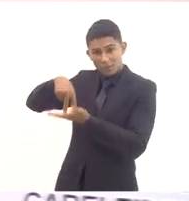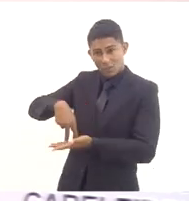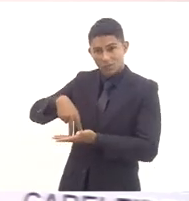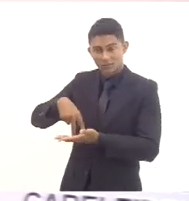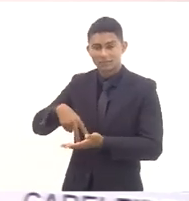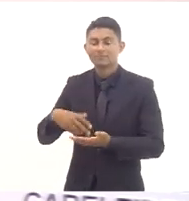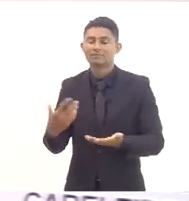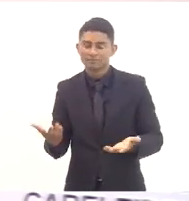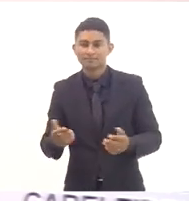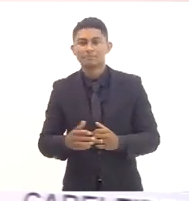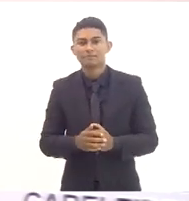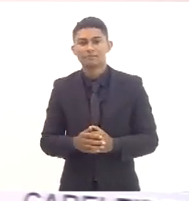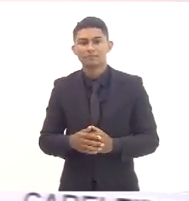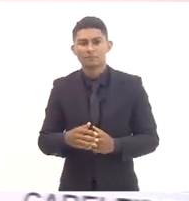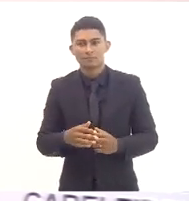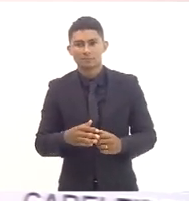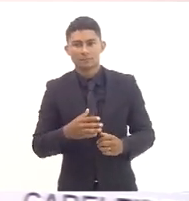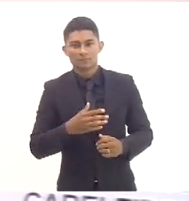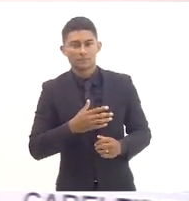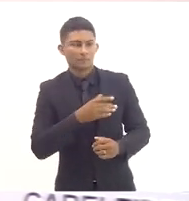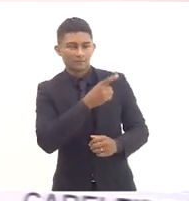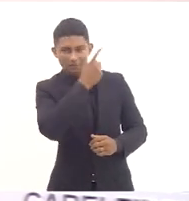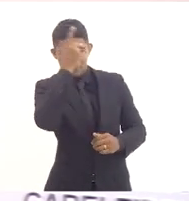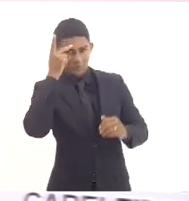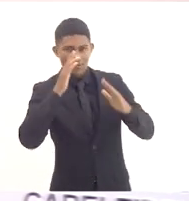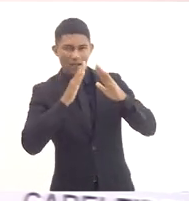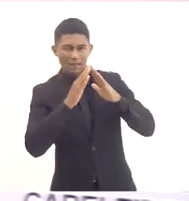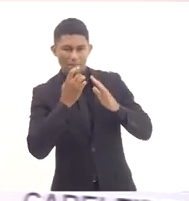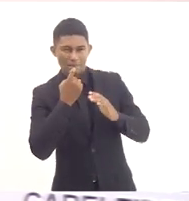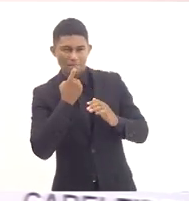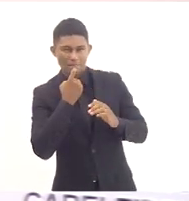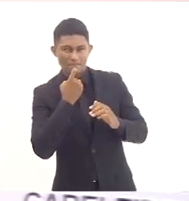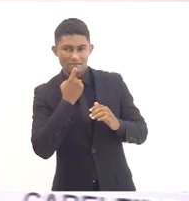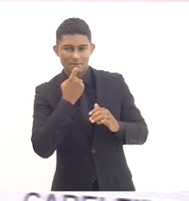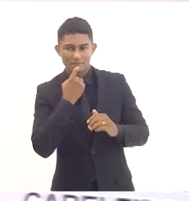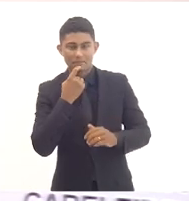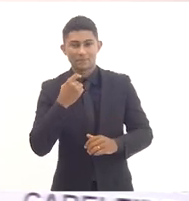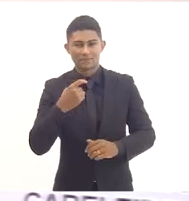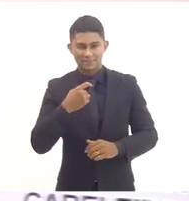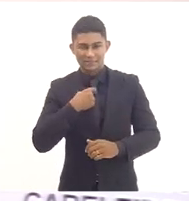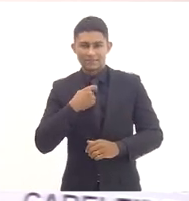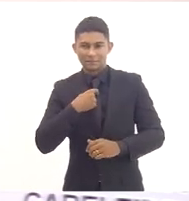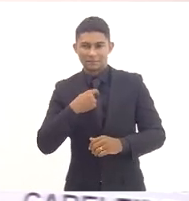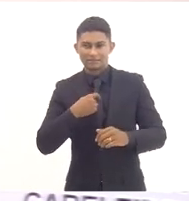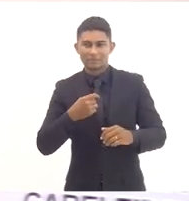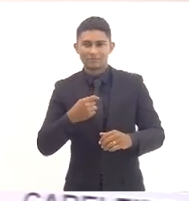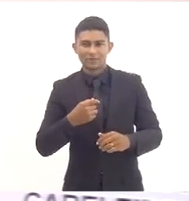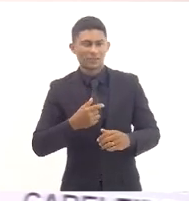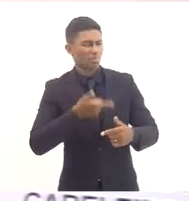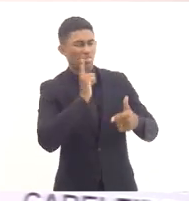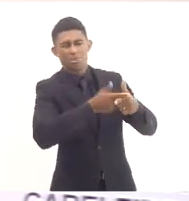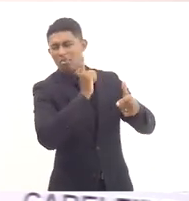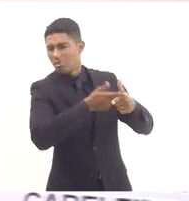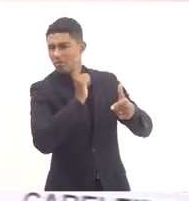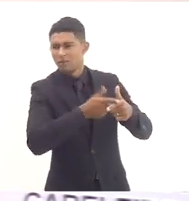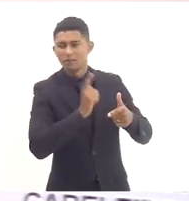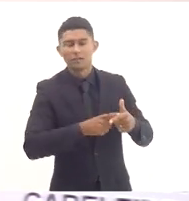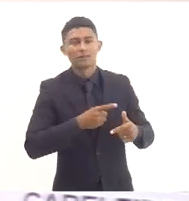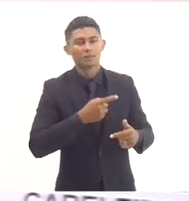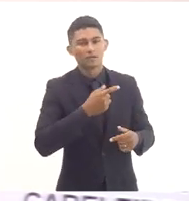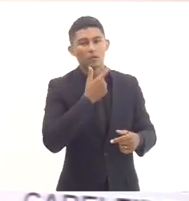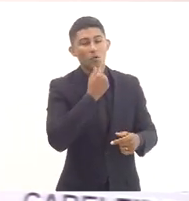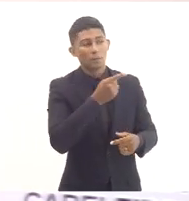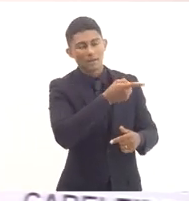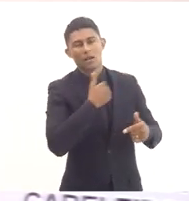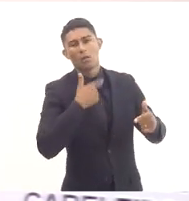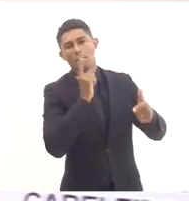vizinho meu e eu sou dessas pessoas eu sou uma pessoa torpe viu minha isquinha eu briguei com esse vizinho sabe